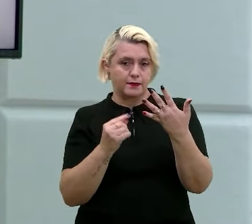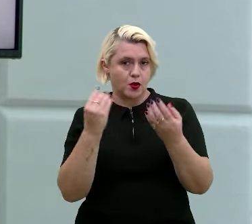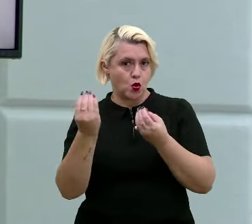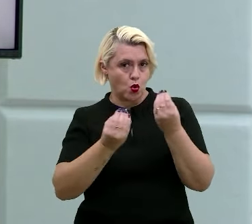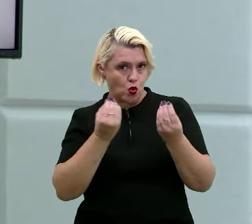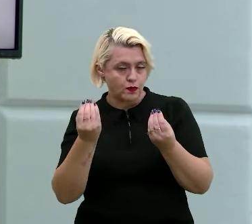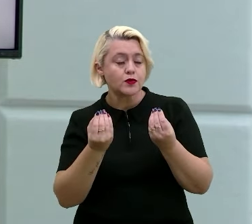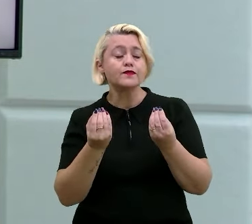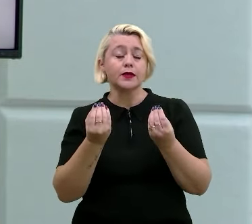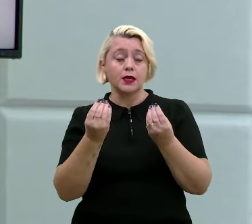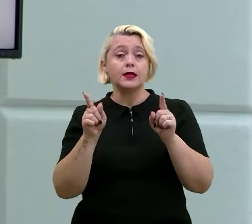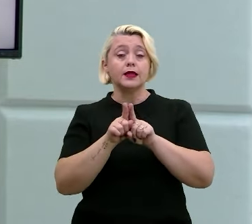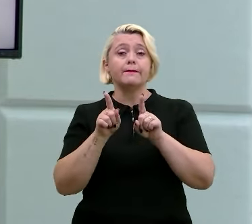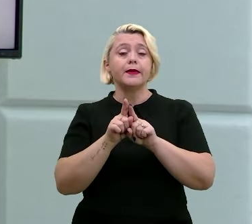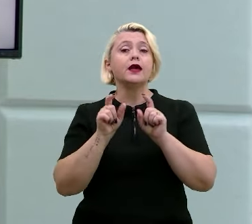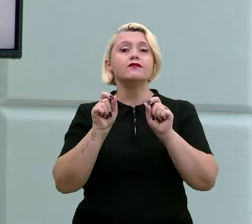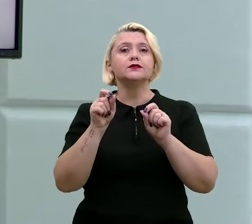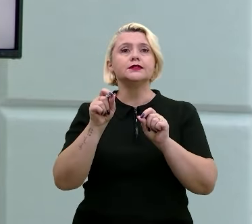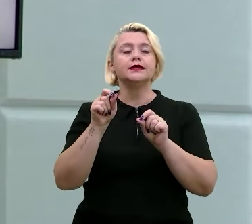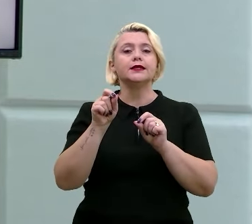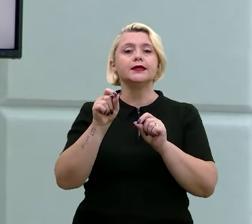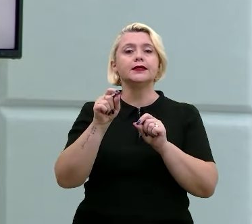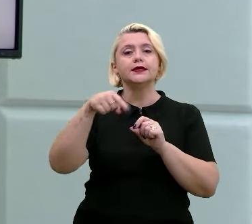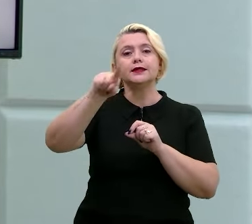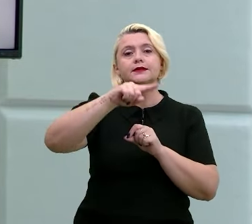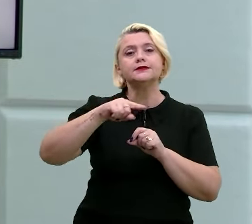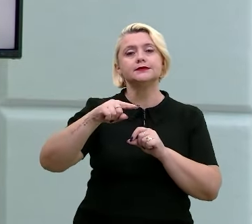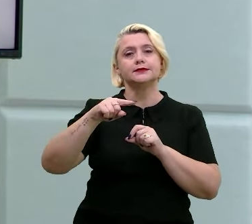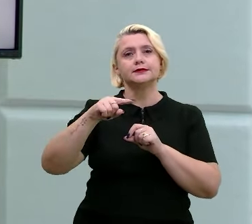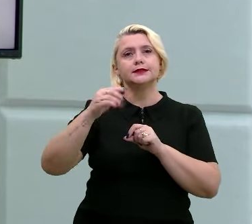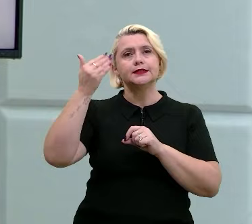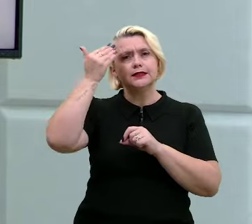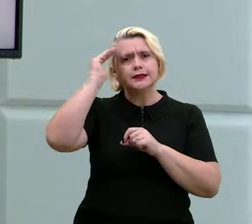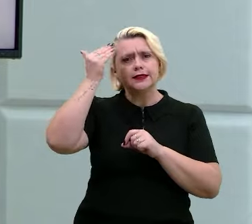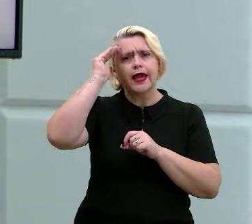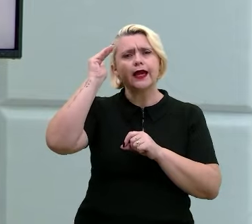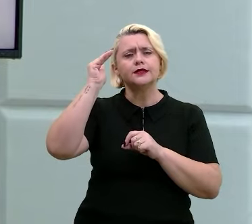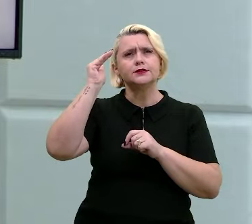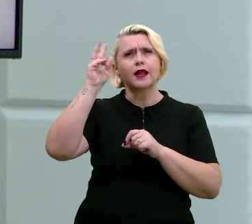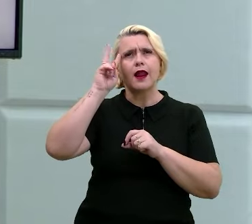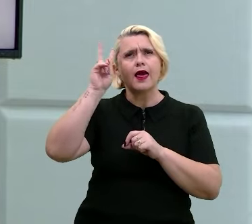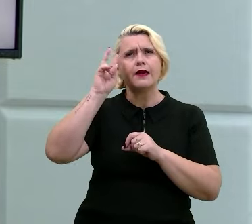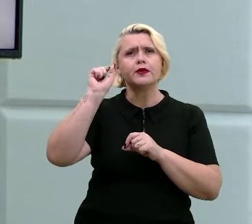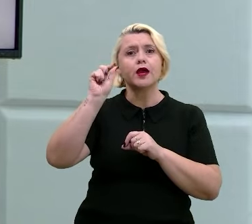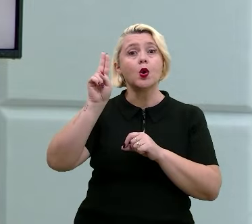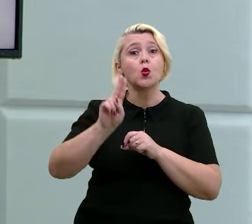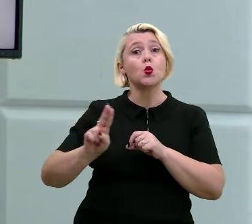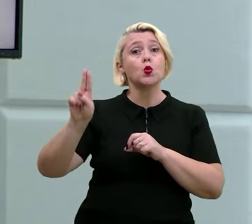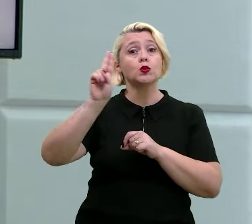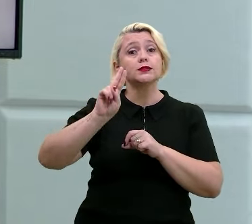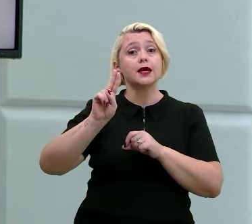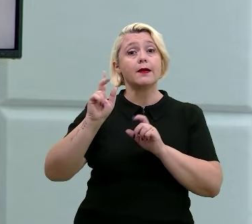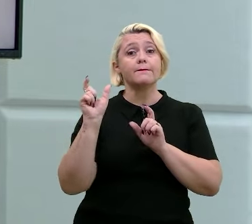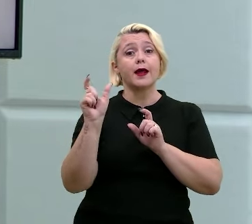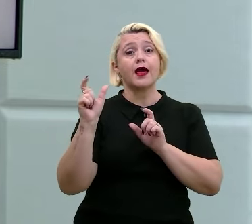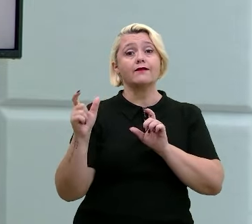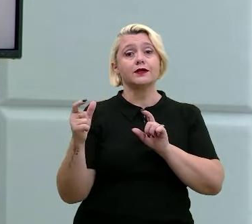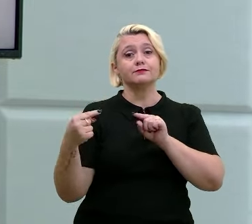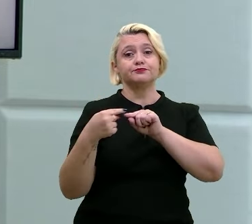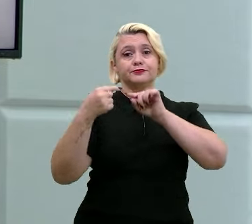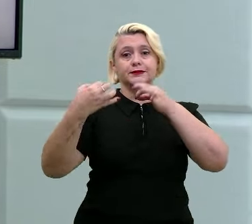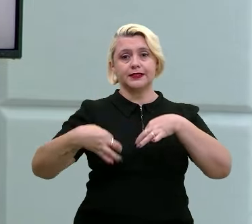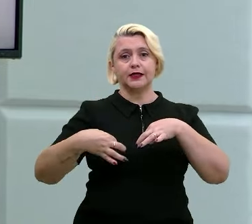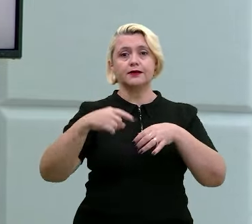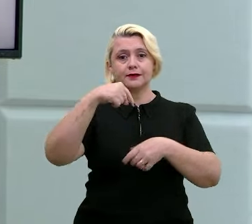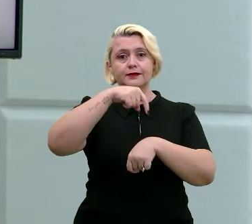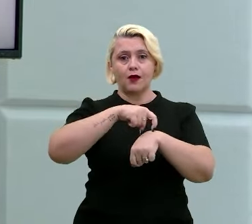que você saiba, esteja consciente, lembrando o tempo todo de utilizar na sua redação, tá certo?